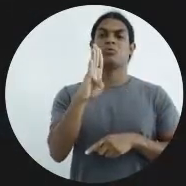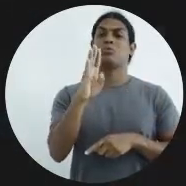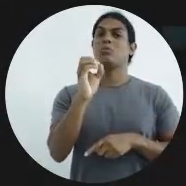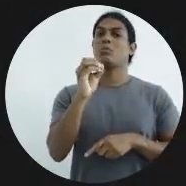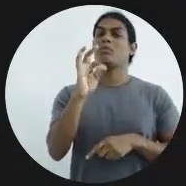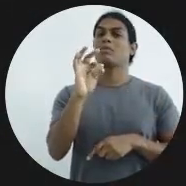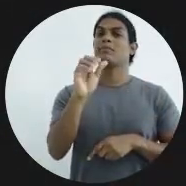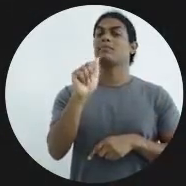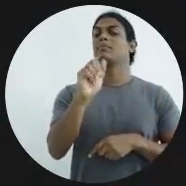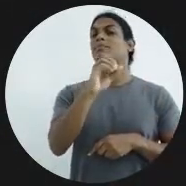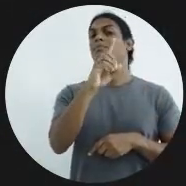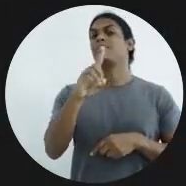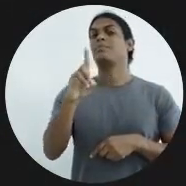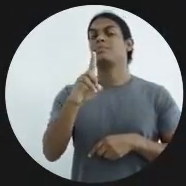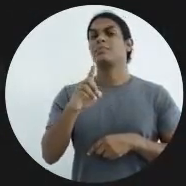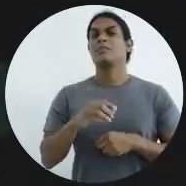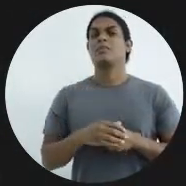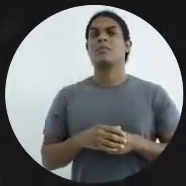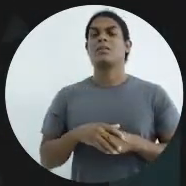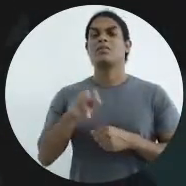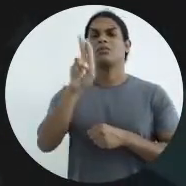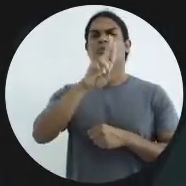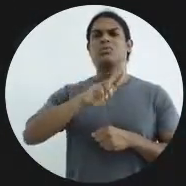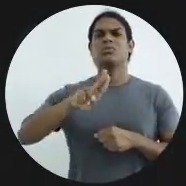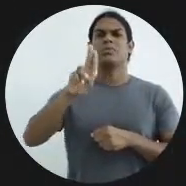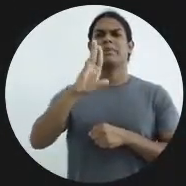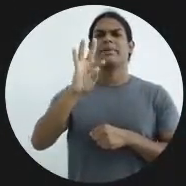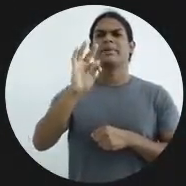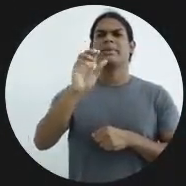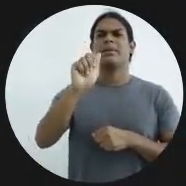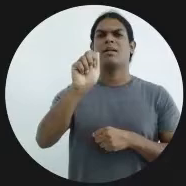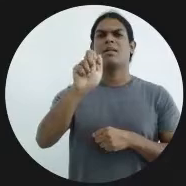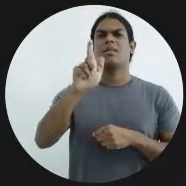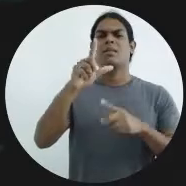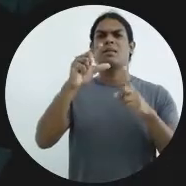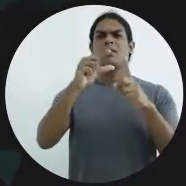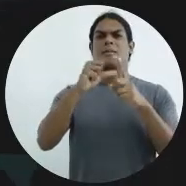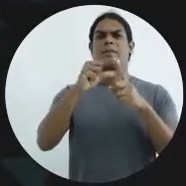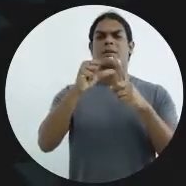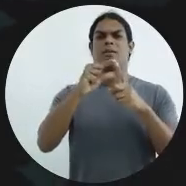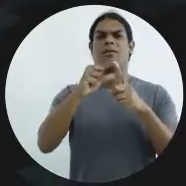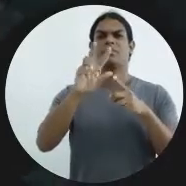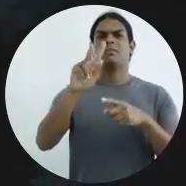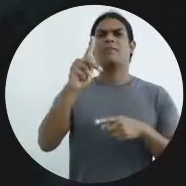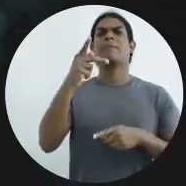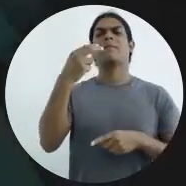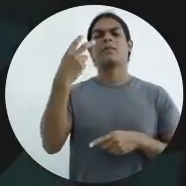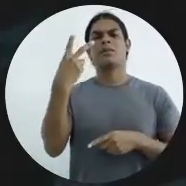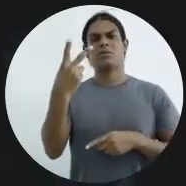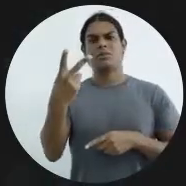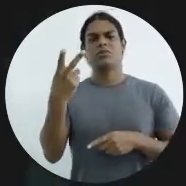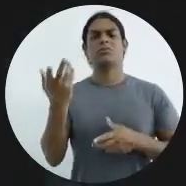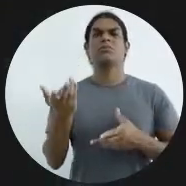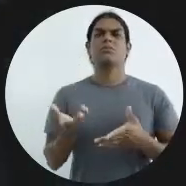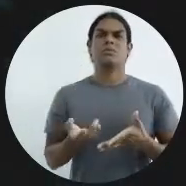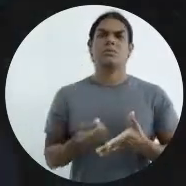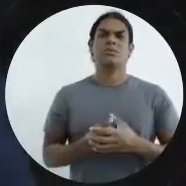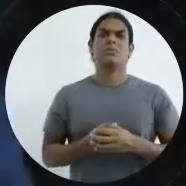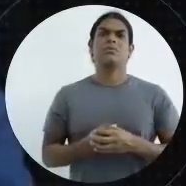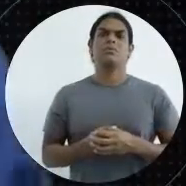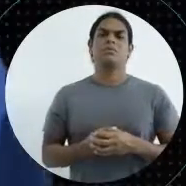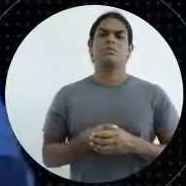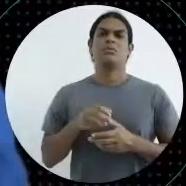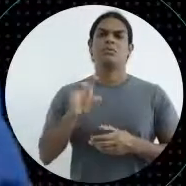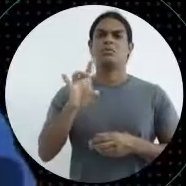button, certo? Se a gente quisesse a tag P, P. Se a gente quisesse a tag H2, H2. Então, a gente